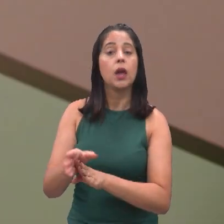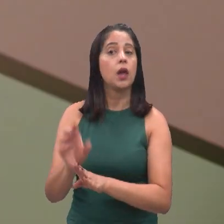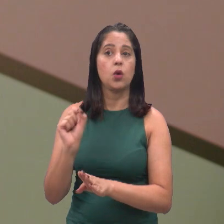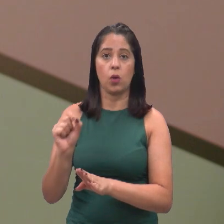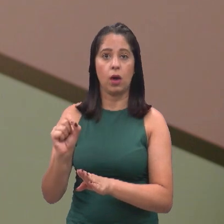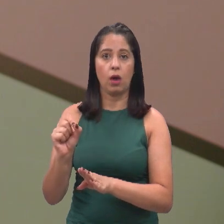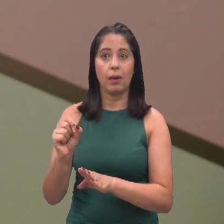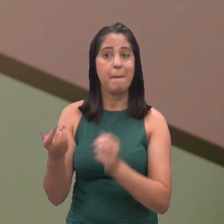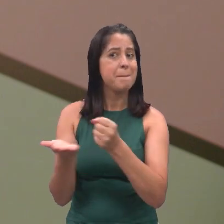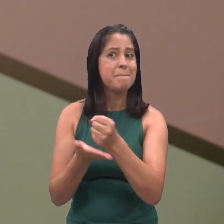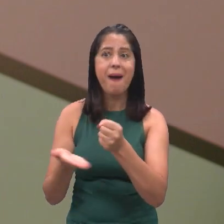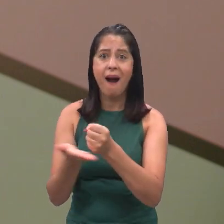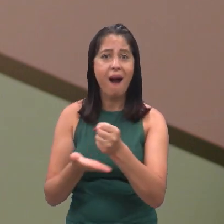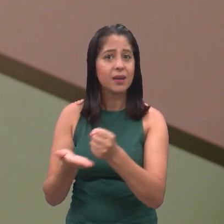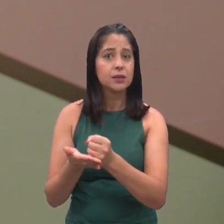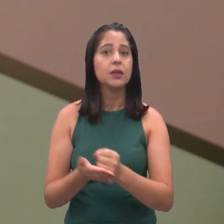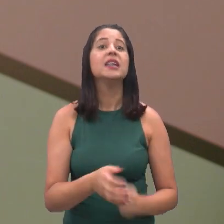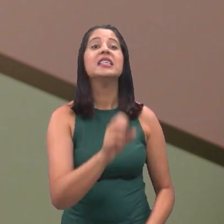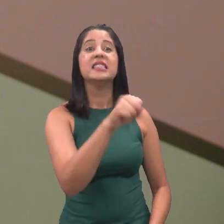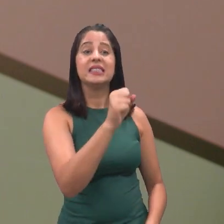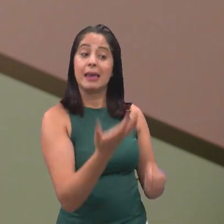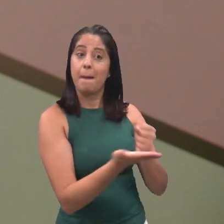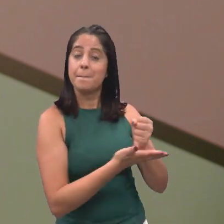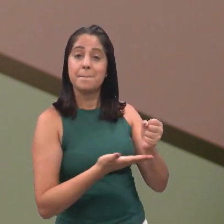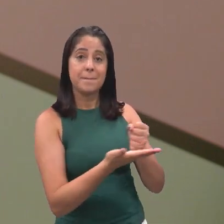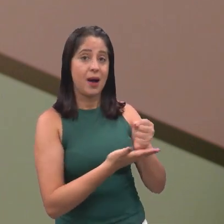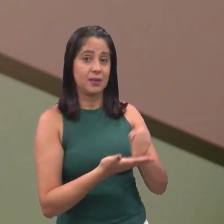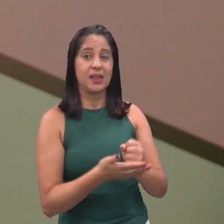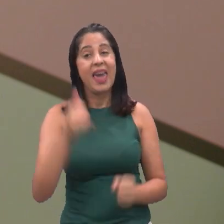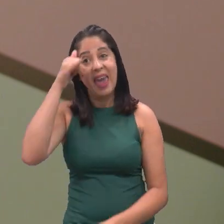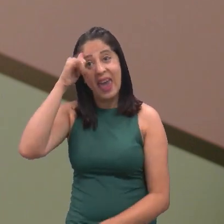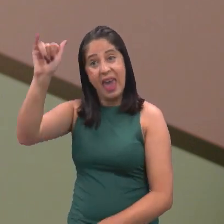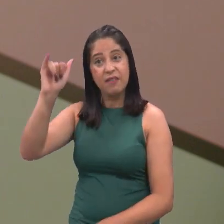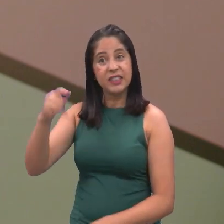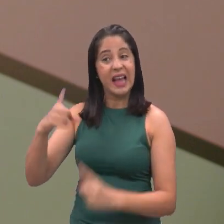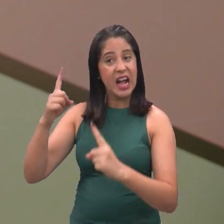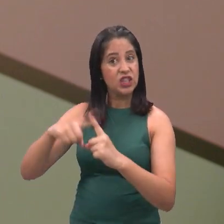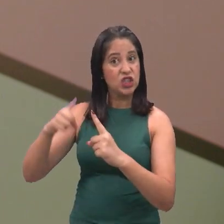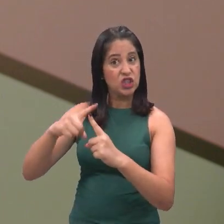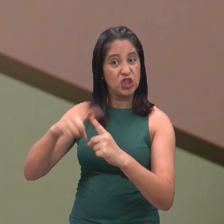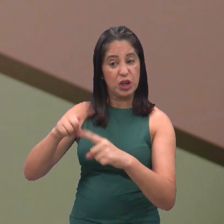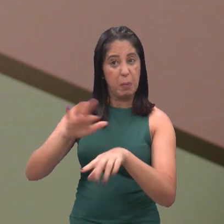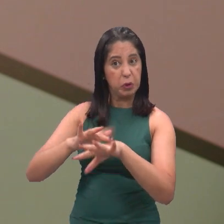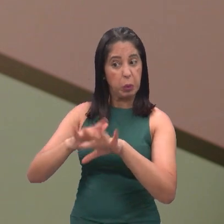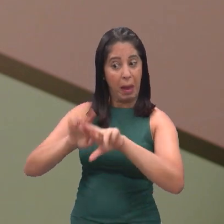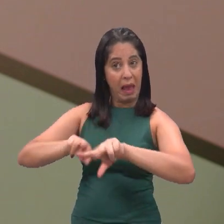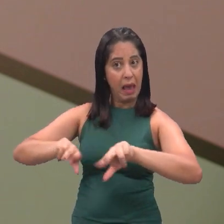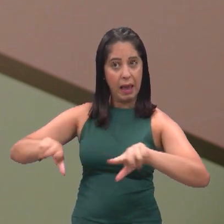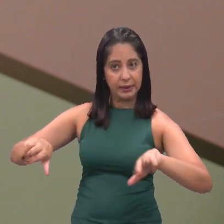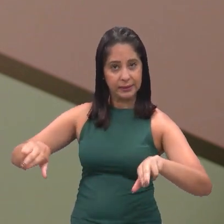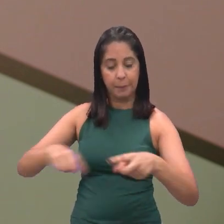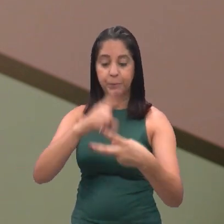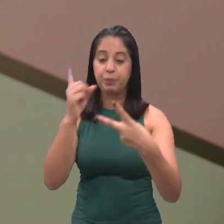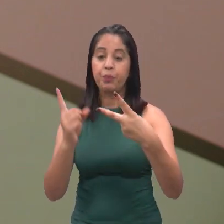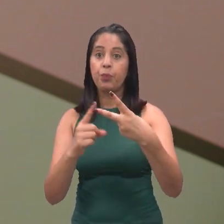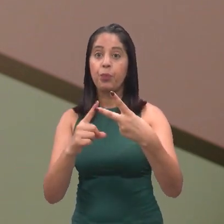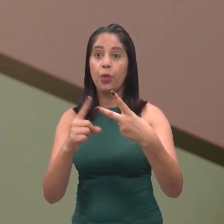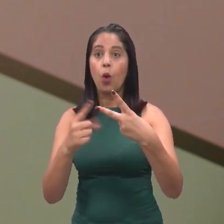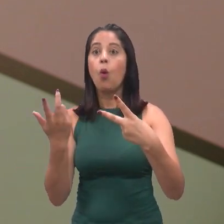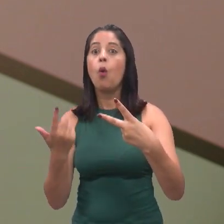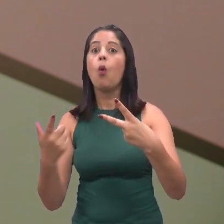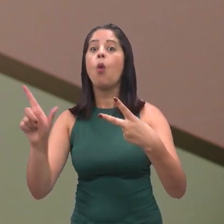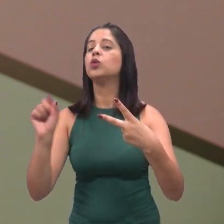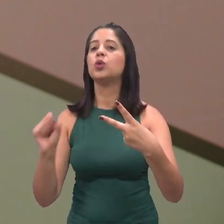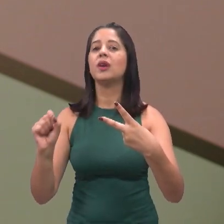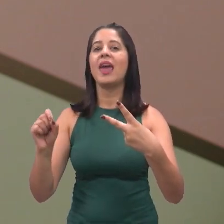cuidado básico. É a primeira barreira? É a primeira barreira, para você evitar qualquer tipo de infecção. A segunda barreira é evitar áreas